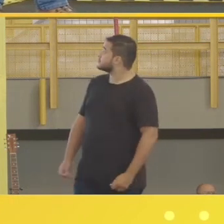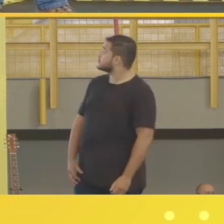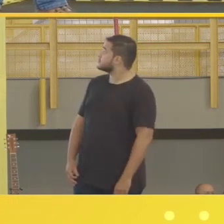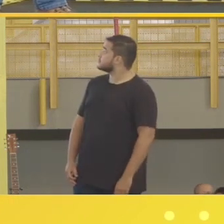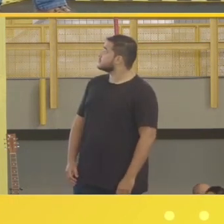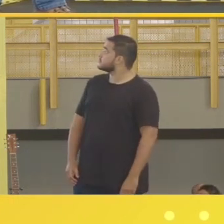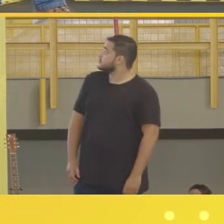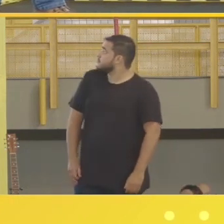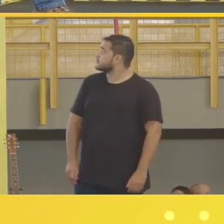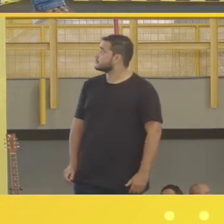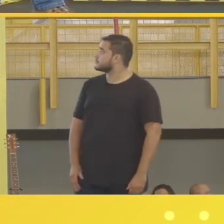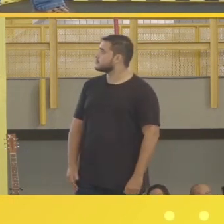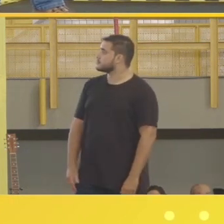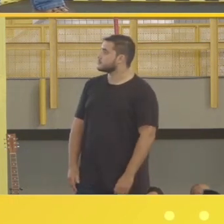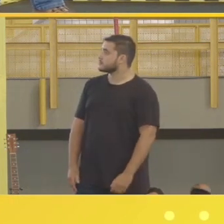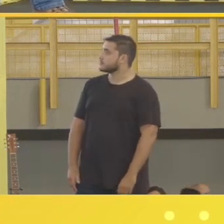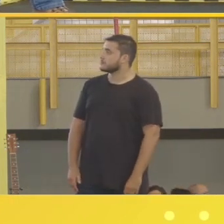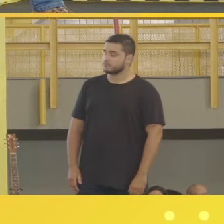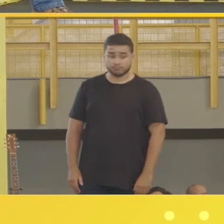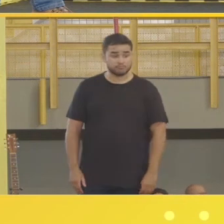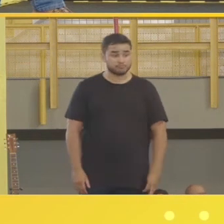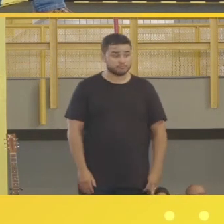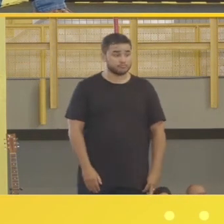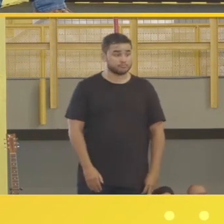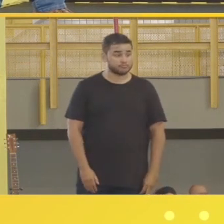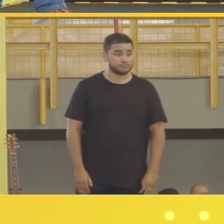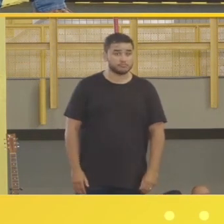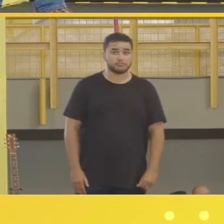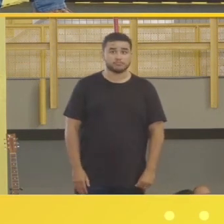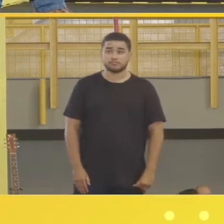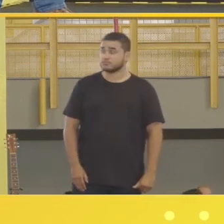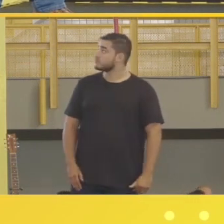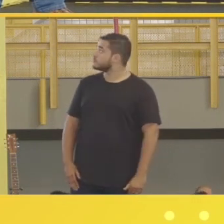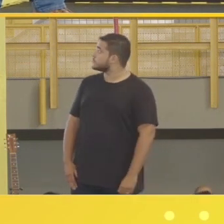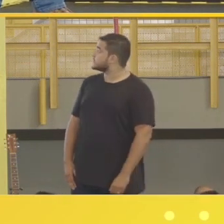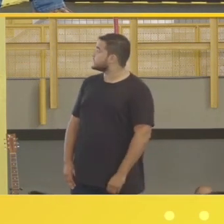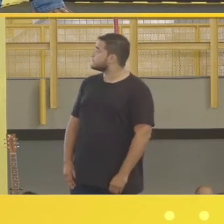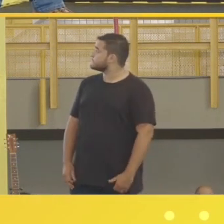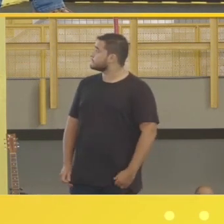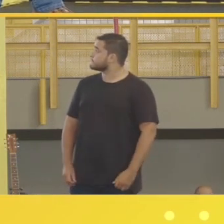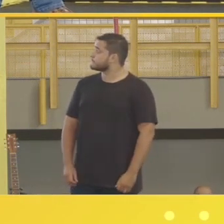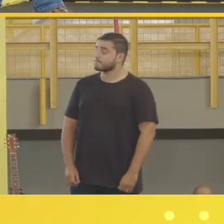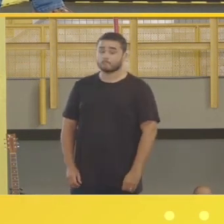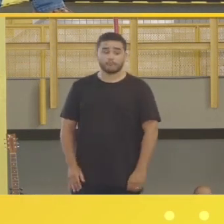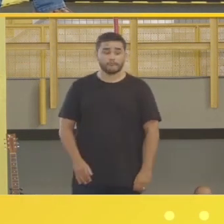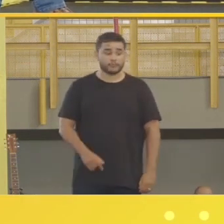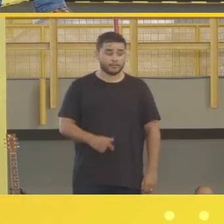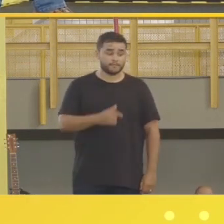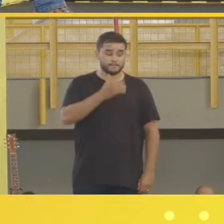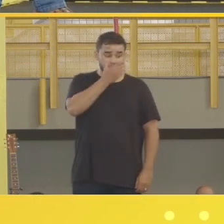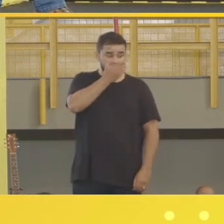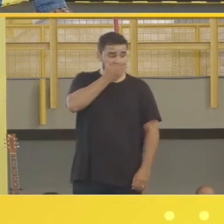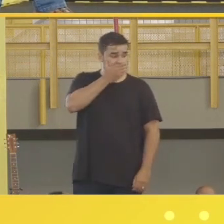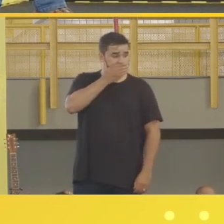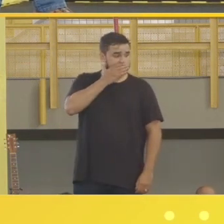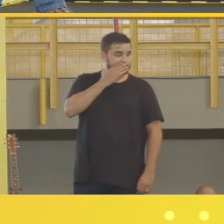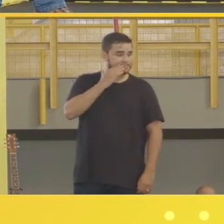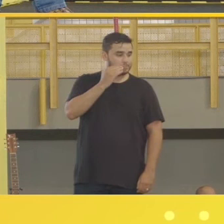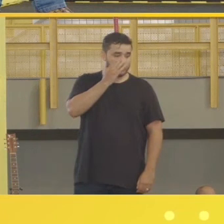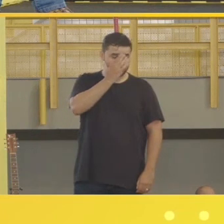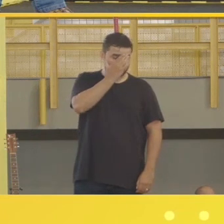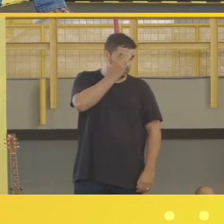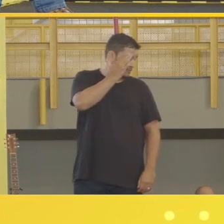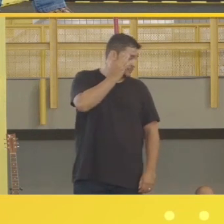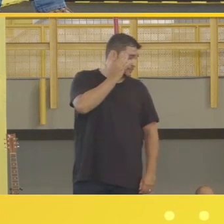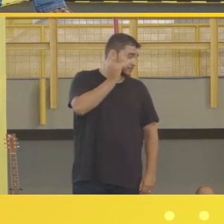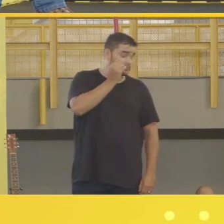não? Sim, Demais. Nós somos um país que a todo momento fica querendo criar heróis.